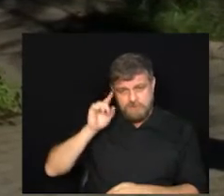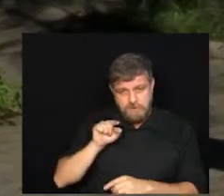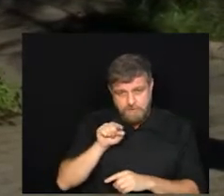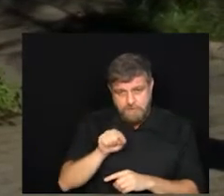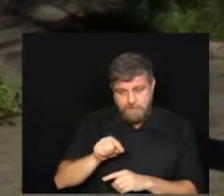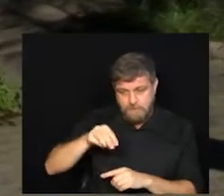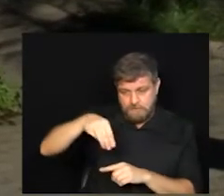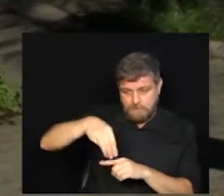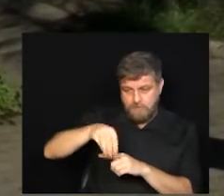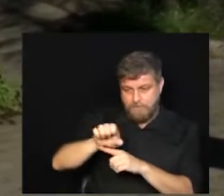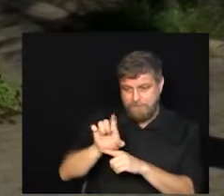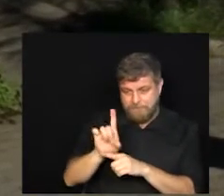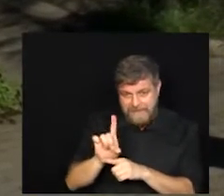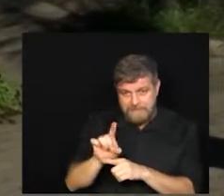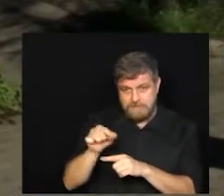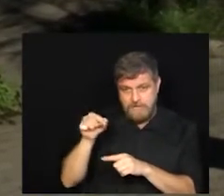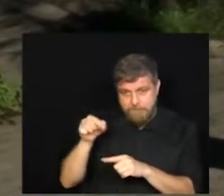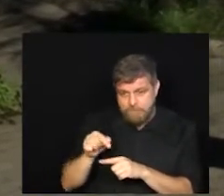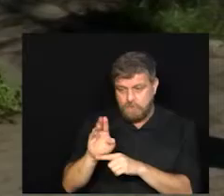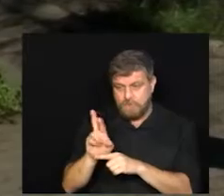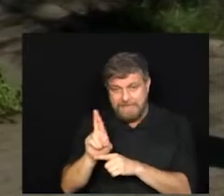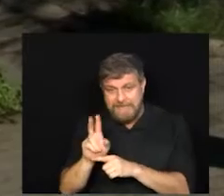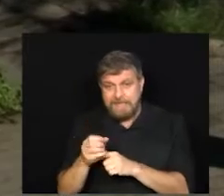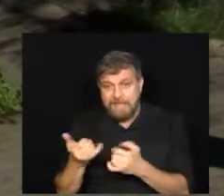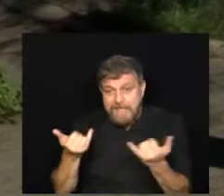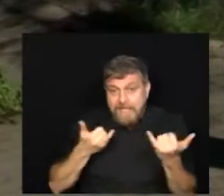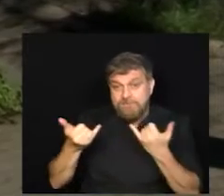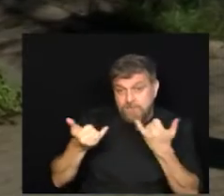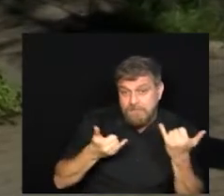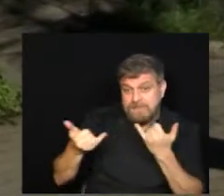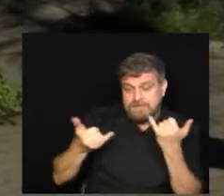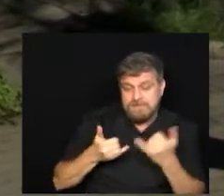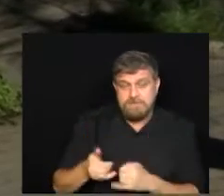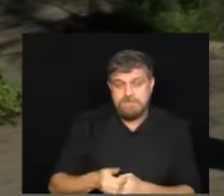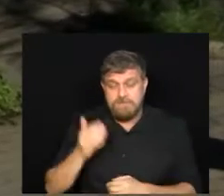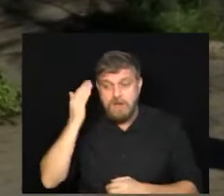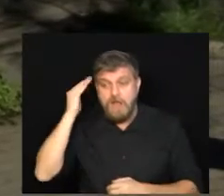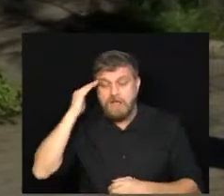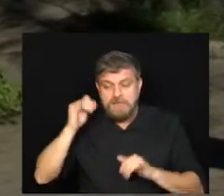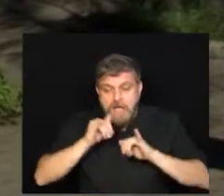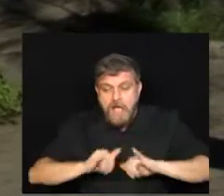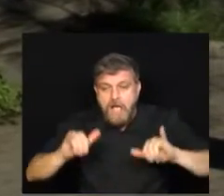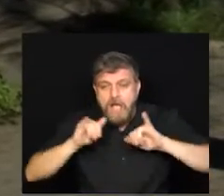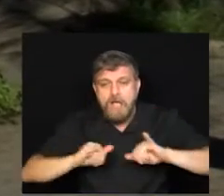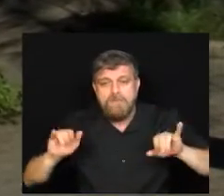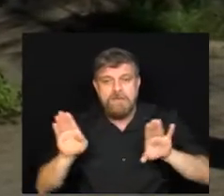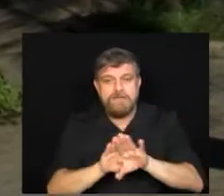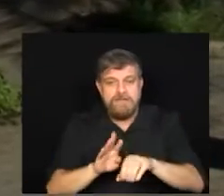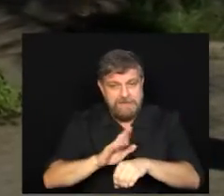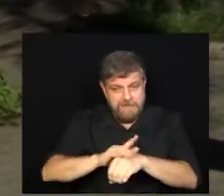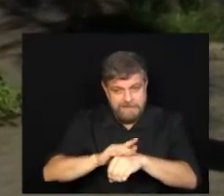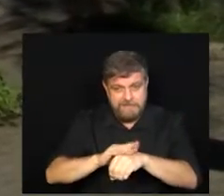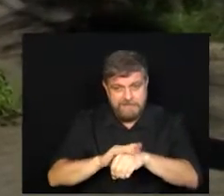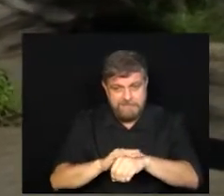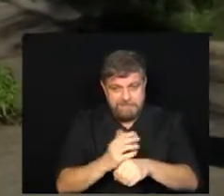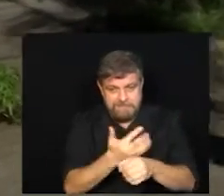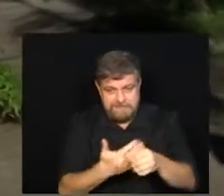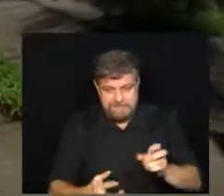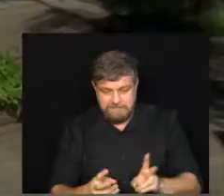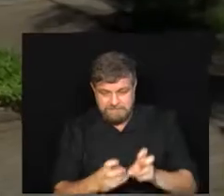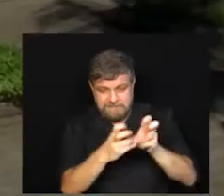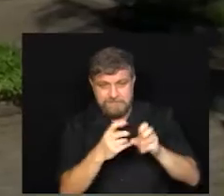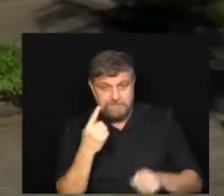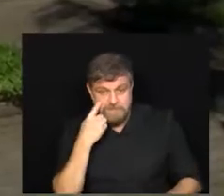sonhe.med.br. É uma forma de você se informar aí a respeito dessa campanha e também da leucemia, claro. E se você, por acaso, ver